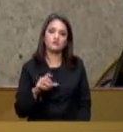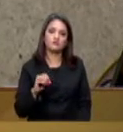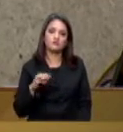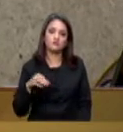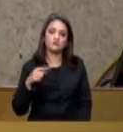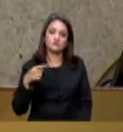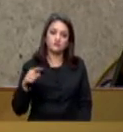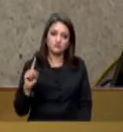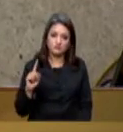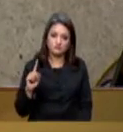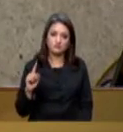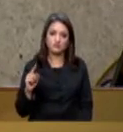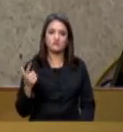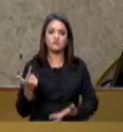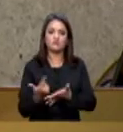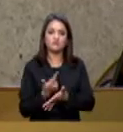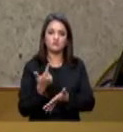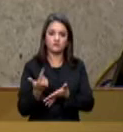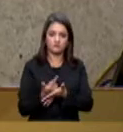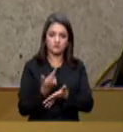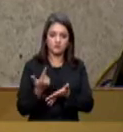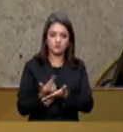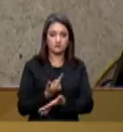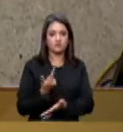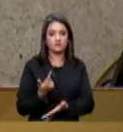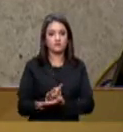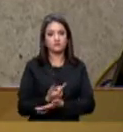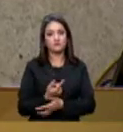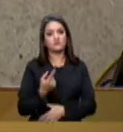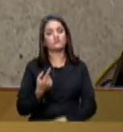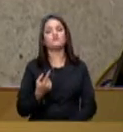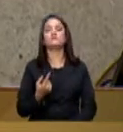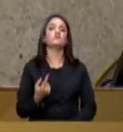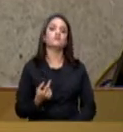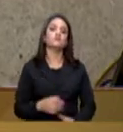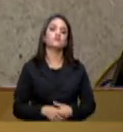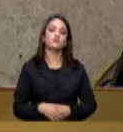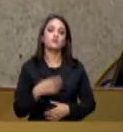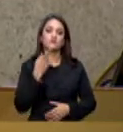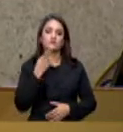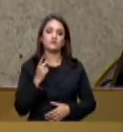na sua obra Direito Concorrencial, ele assenta: